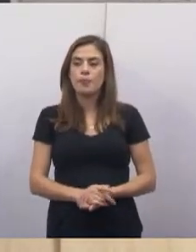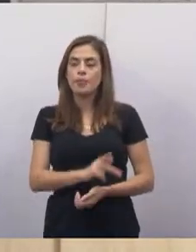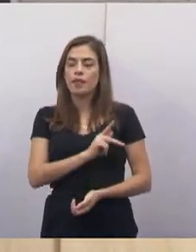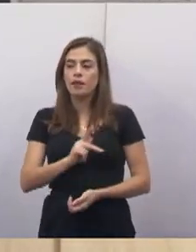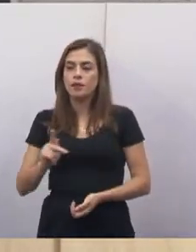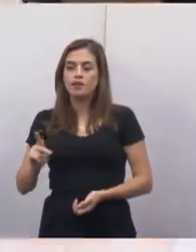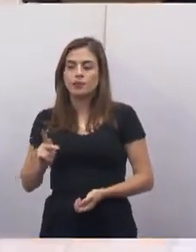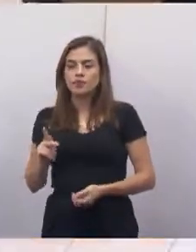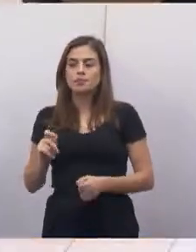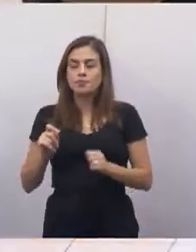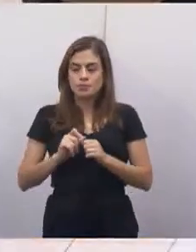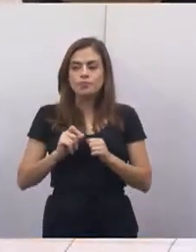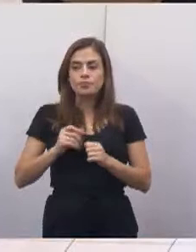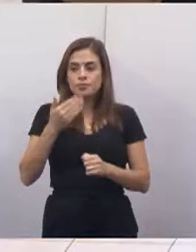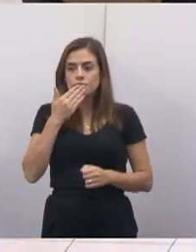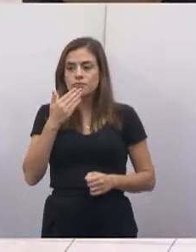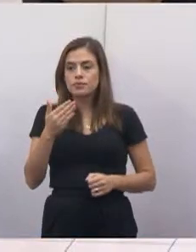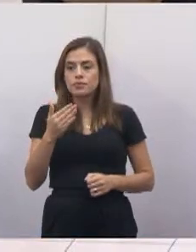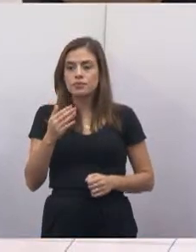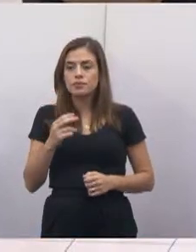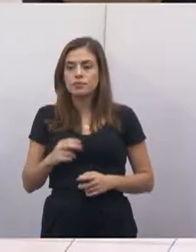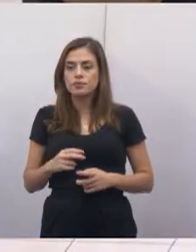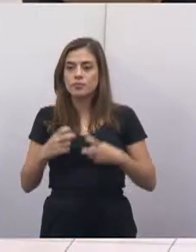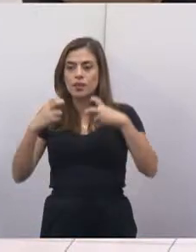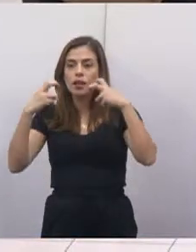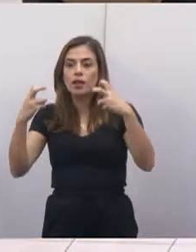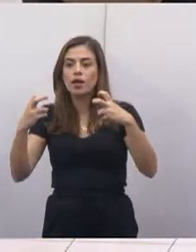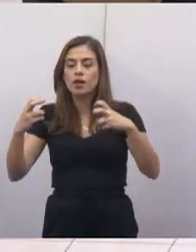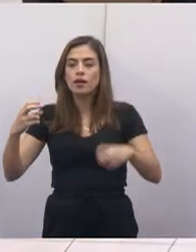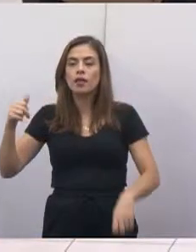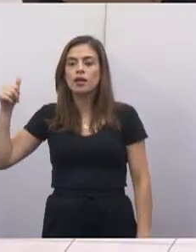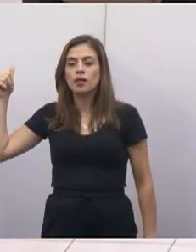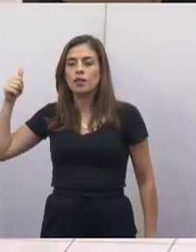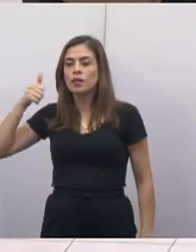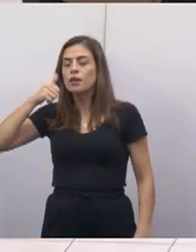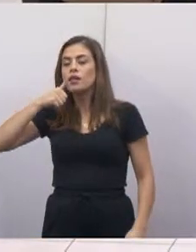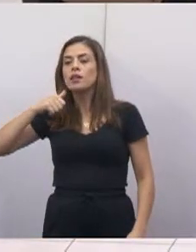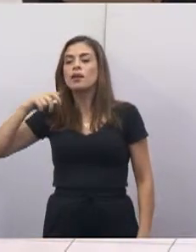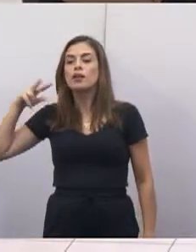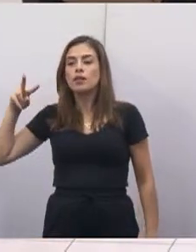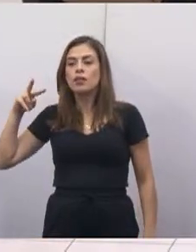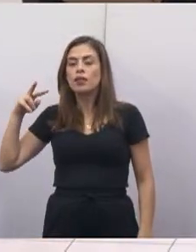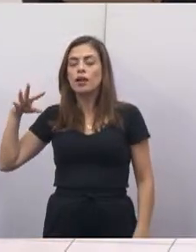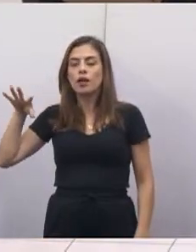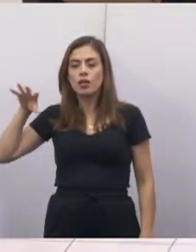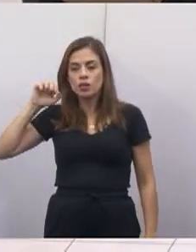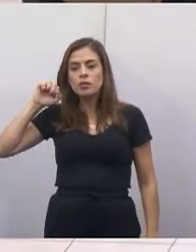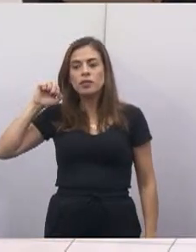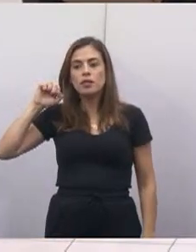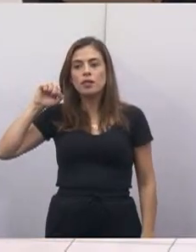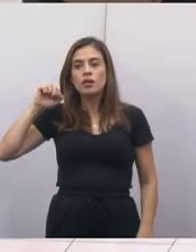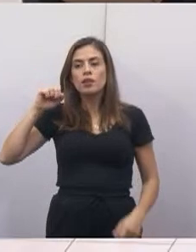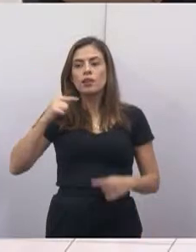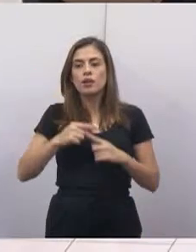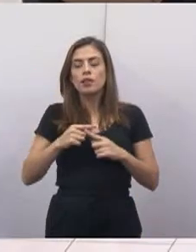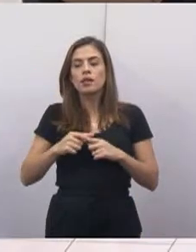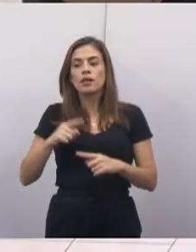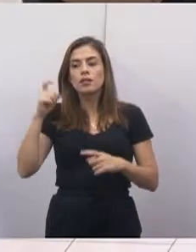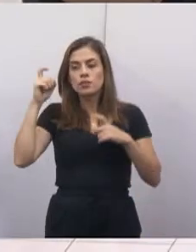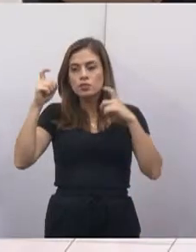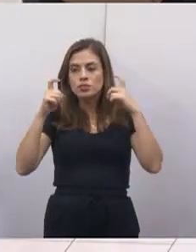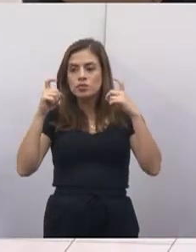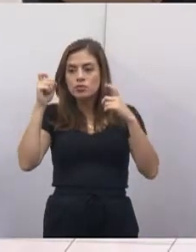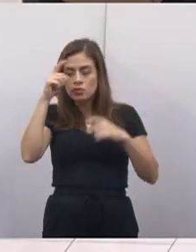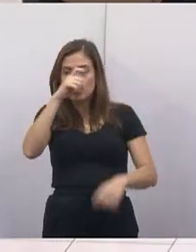Presidente, eu fiz esse pedido, vou falar um pouquinho mais alto aqui, ver se a moradora que está lá consegue escutar. Dando para escutar agora? Porque é difícil a senhora escutar aí,